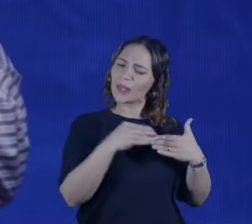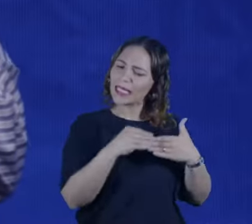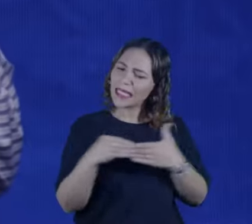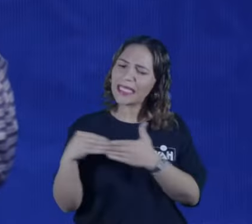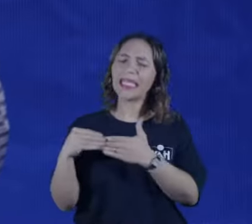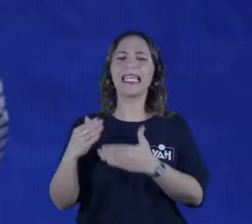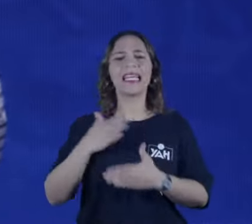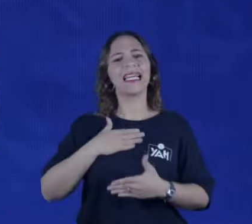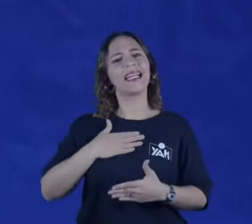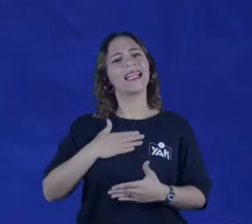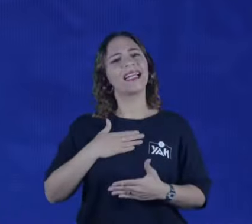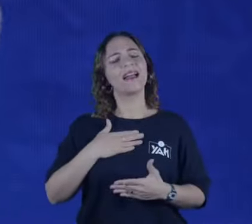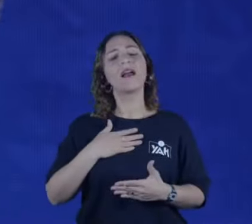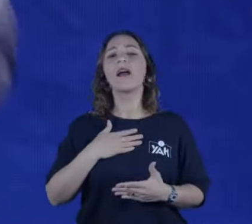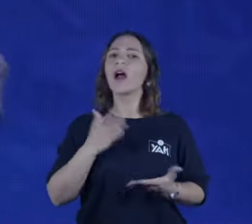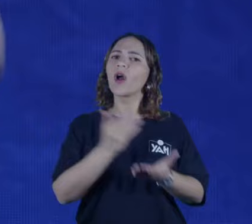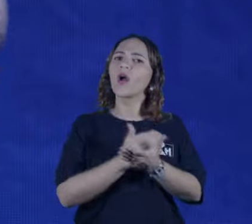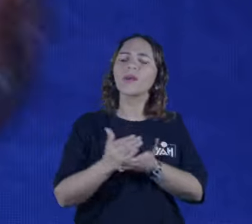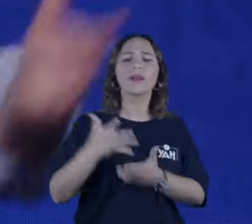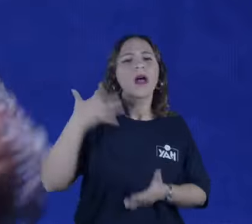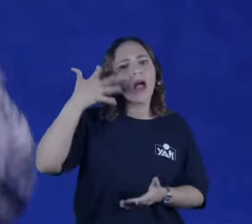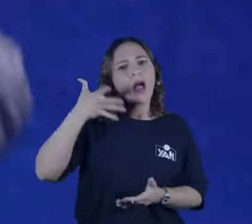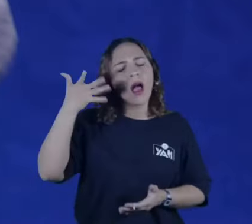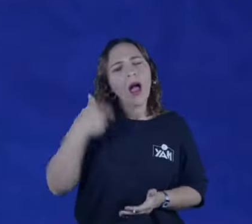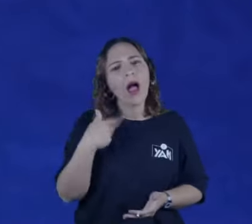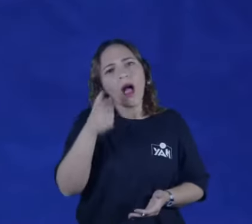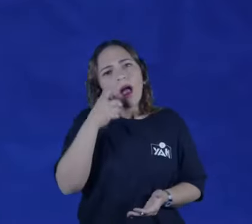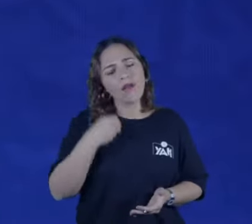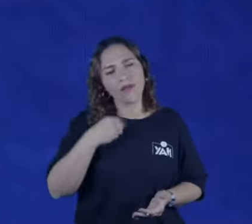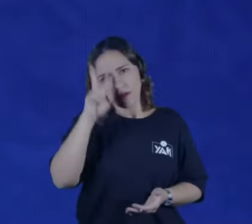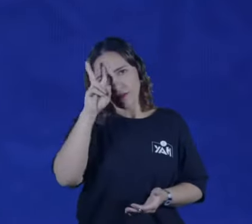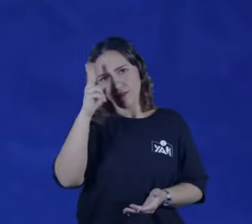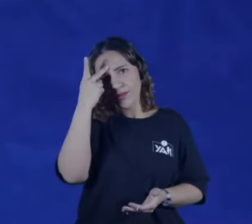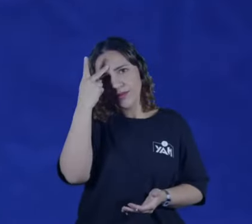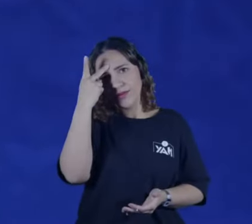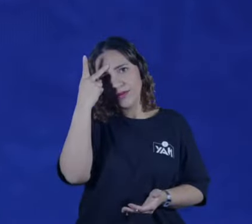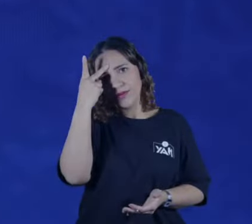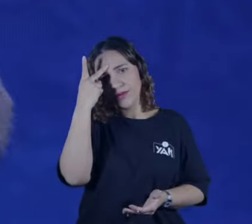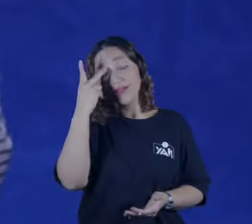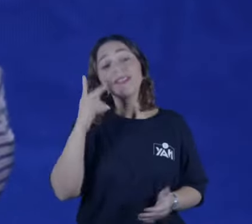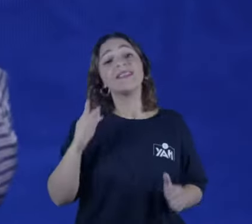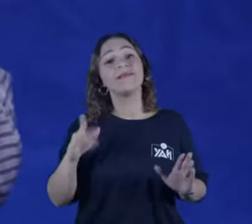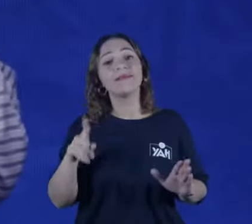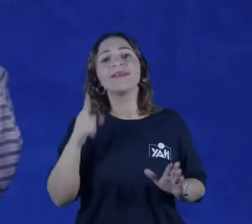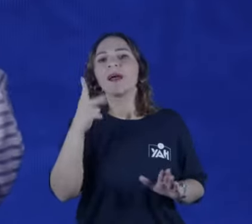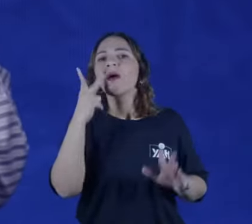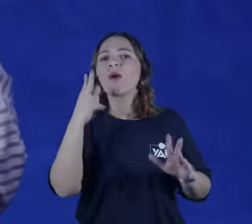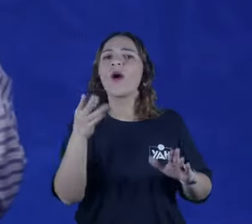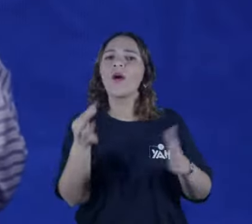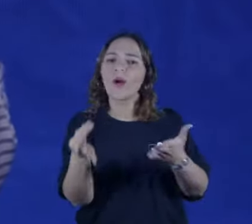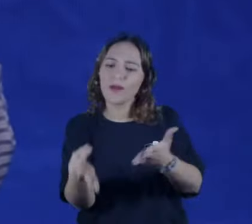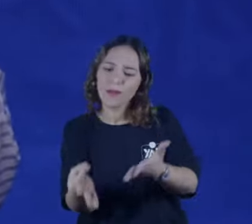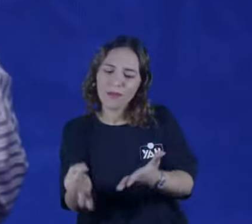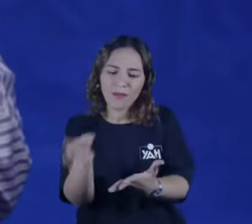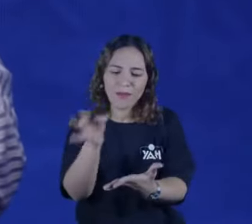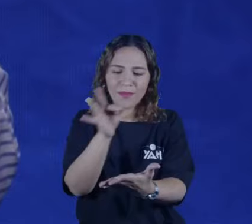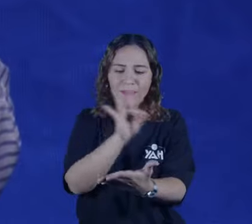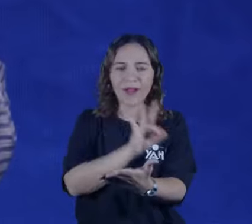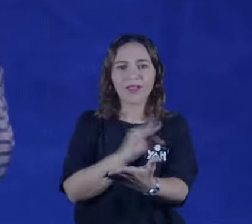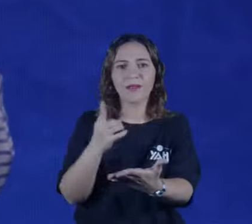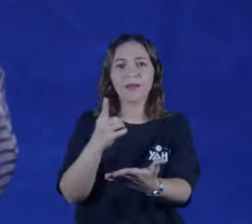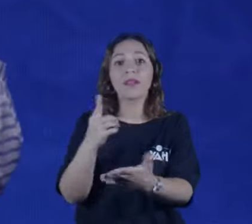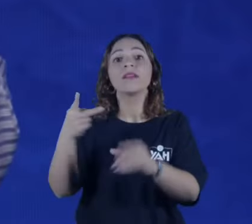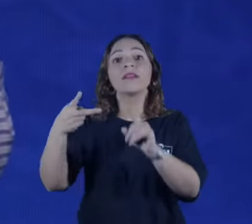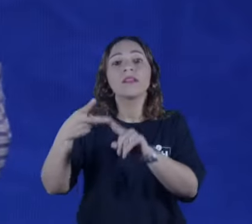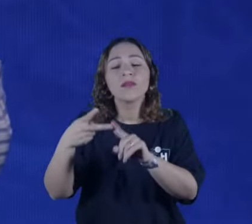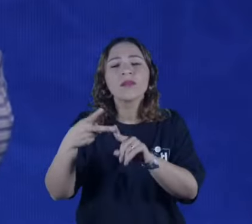eu passei a ouvir as suas mensagens, minha vida mudou. Querido, isso é só a primeira página. A segunda página é: procure